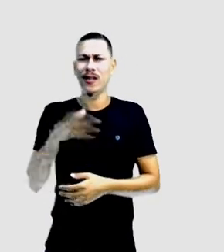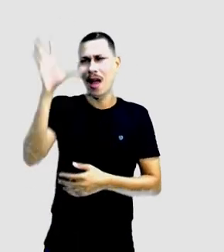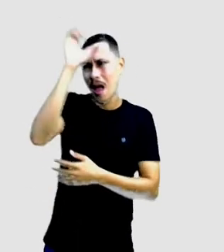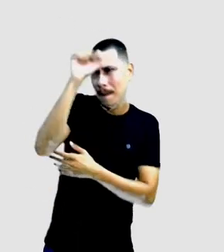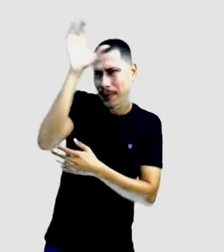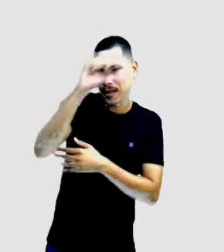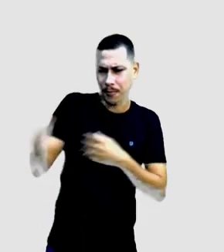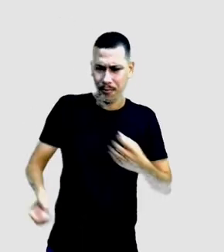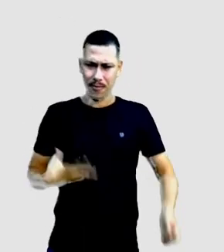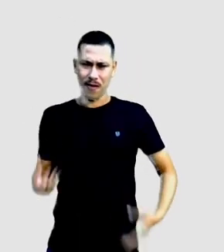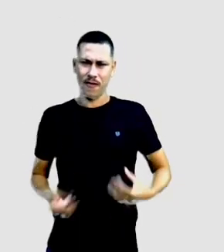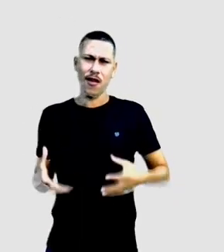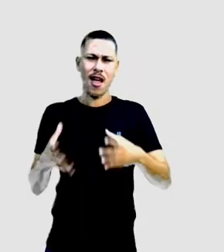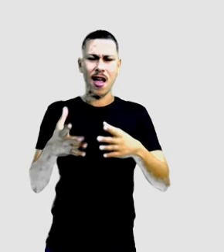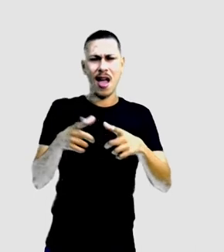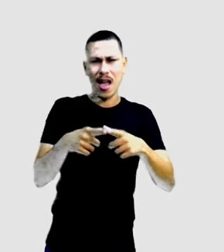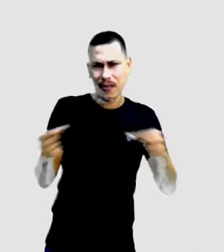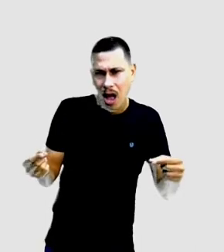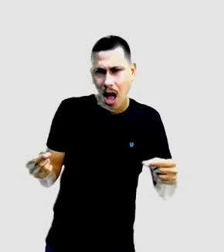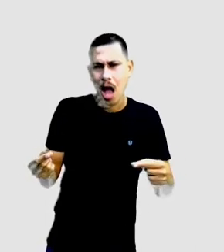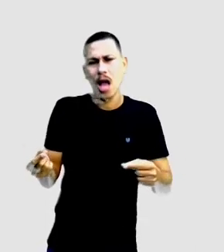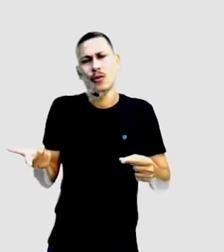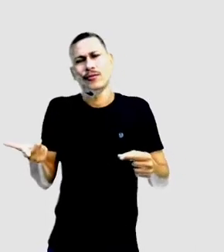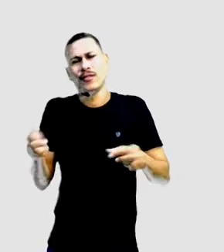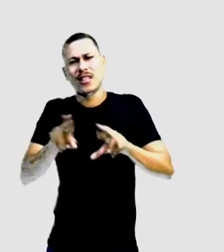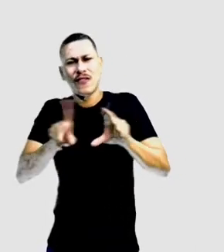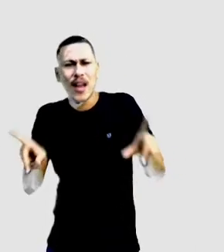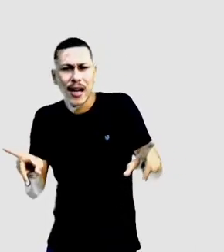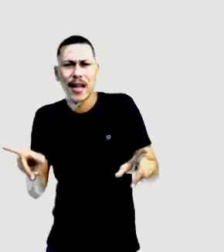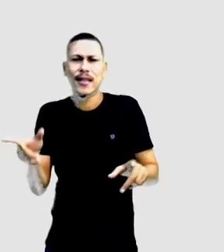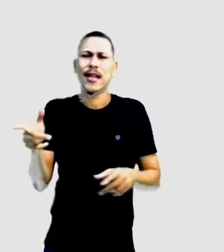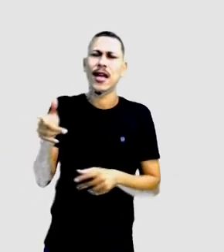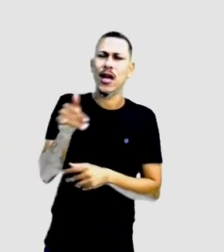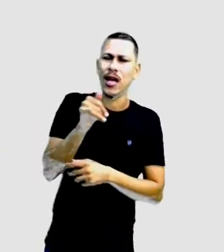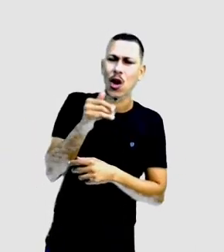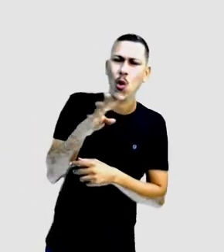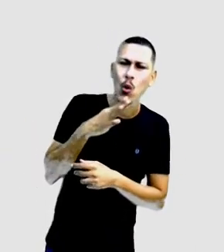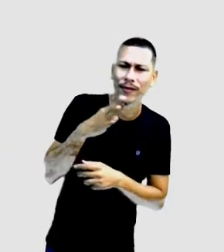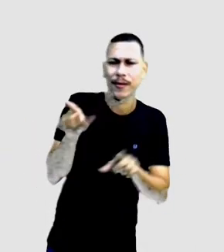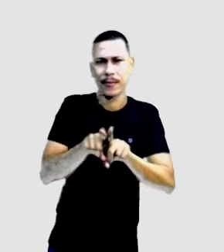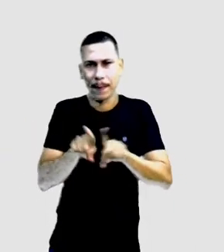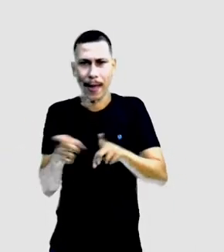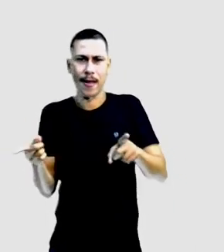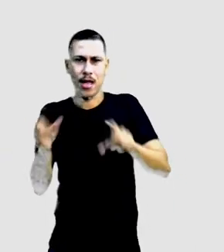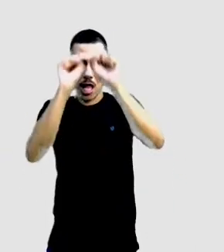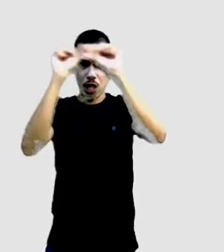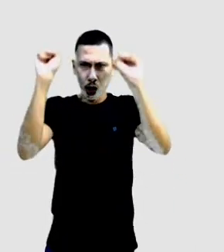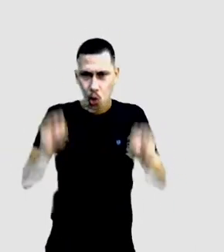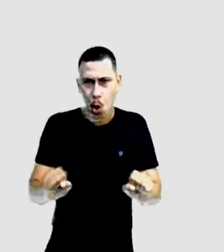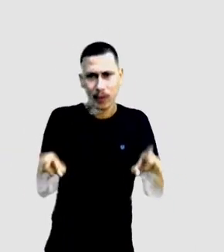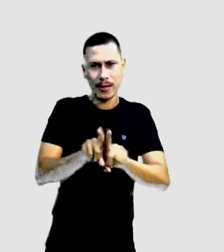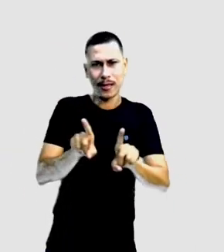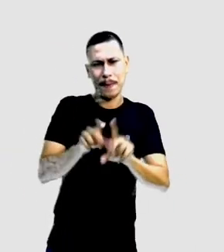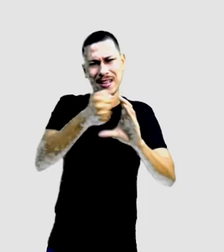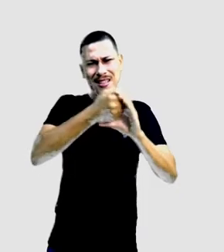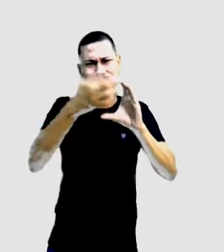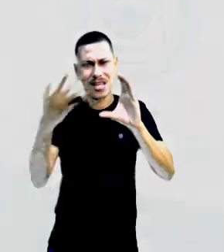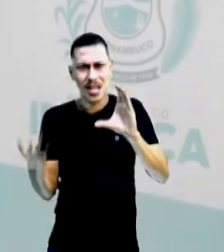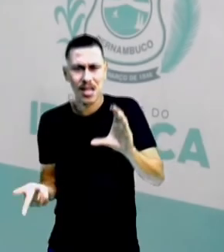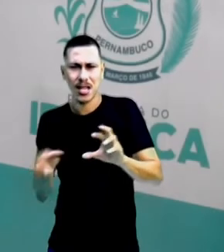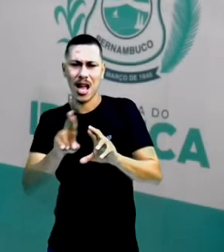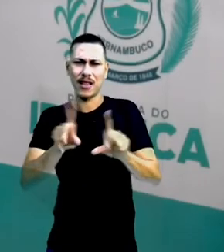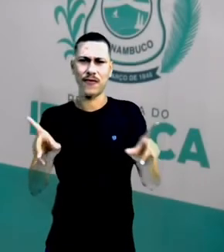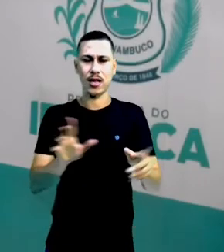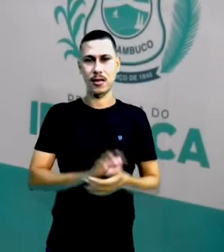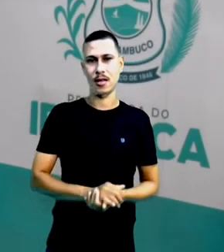tipos de haikais e conhecemos a estrutura e aspectos temáticos desse tipo de poema. E aí eu volto à pergunta da